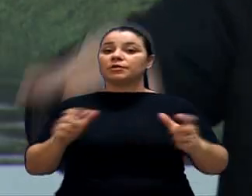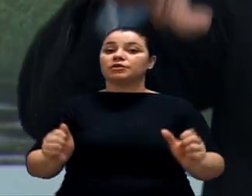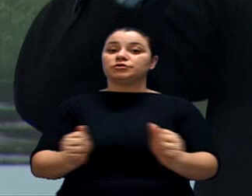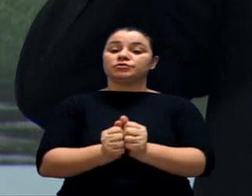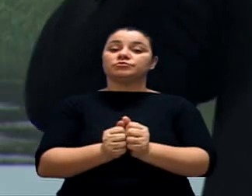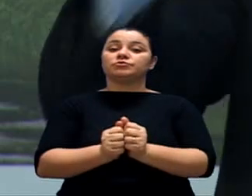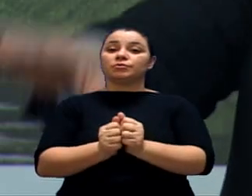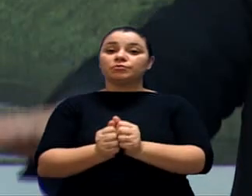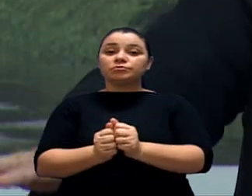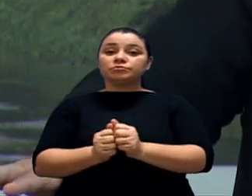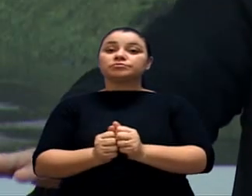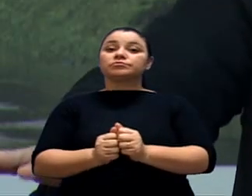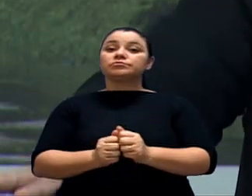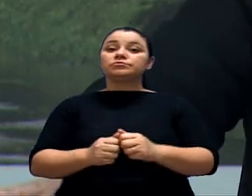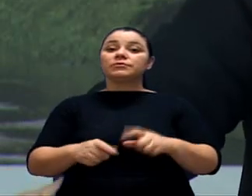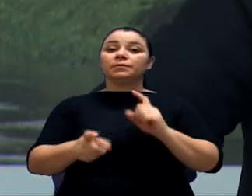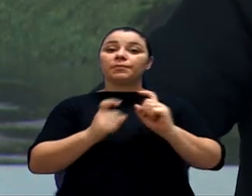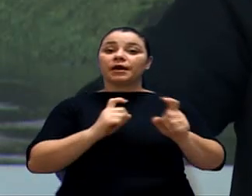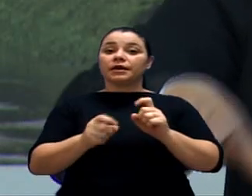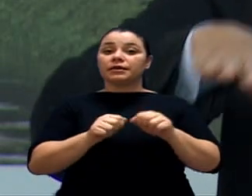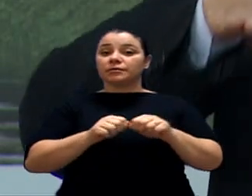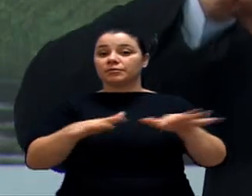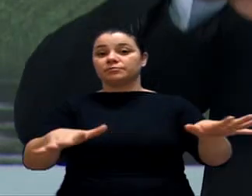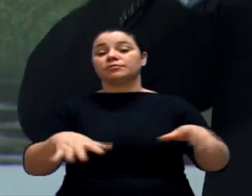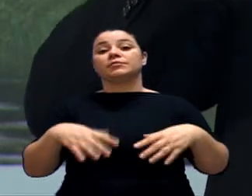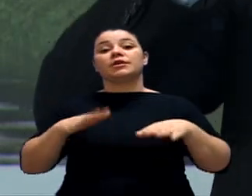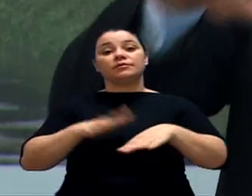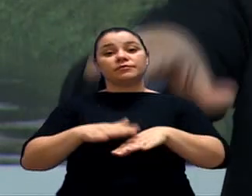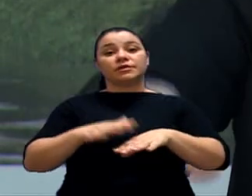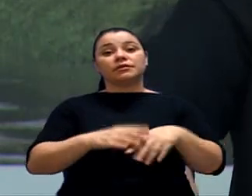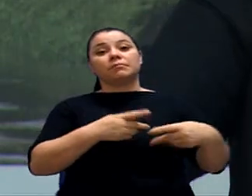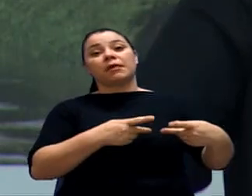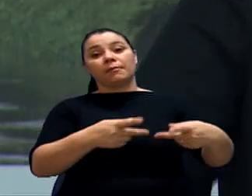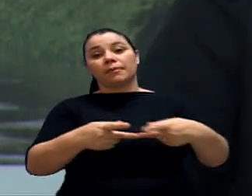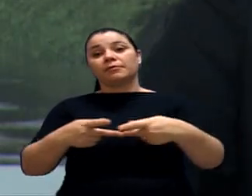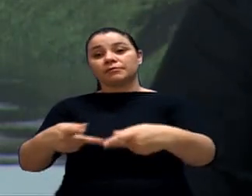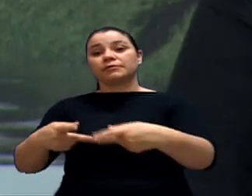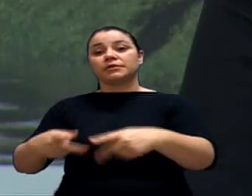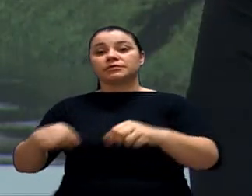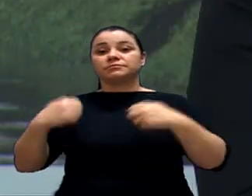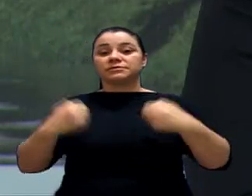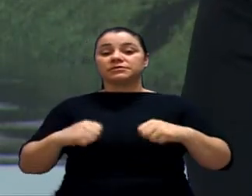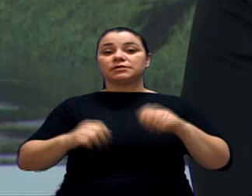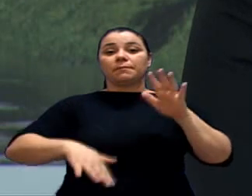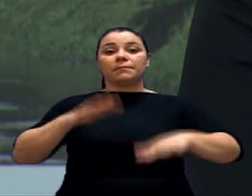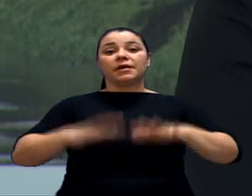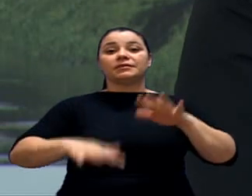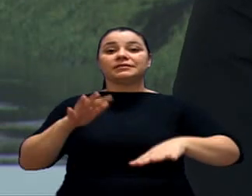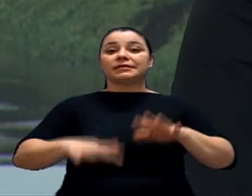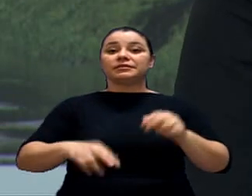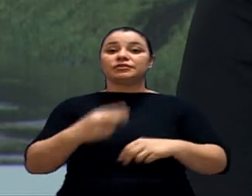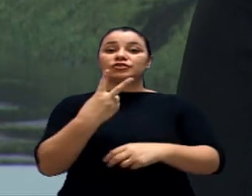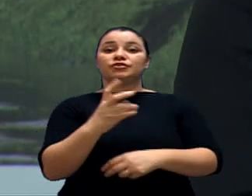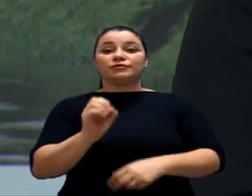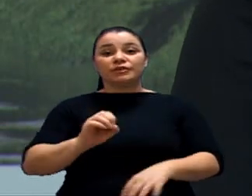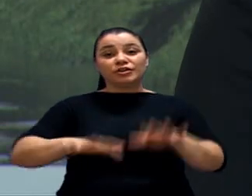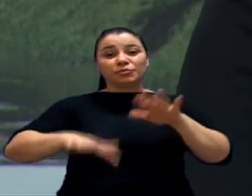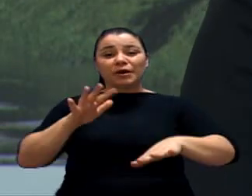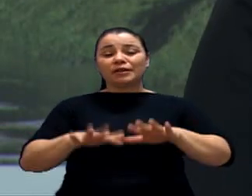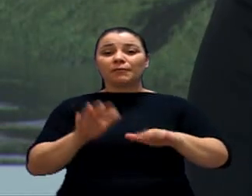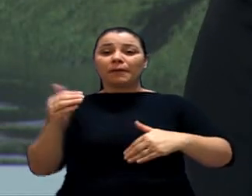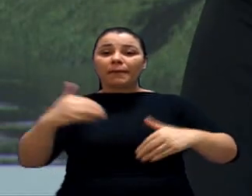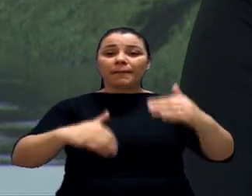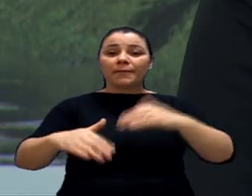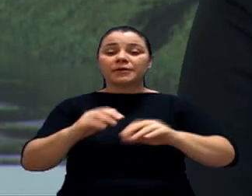pública, tivemos problemas na época com a coordenação, fizemos as visitas necessárias, fiz mais de 20 intervenções dentro